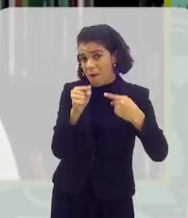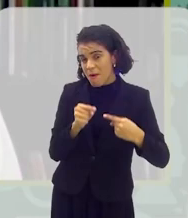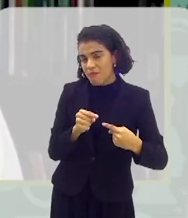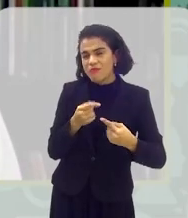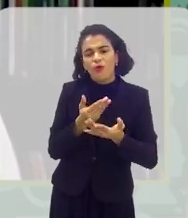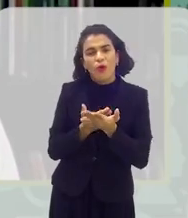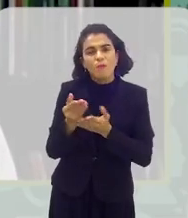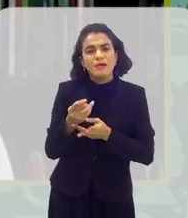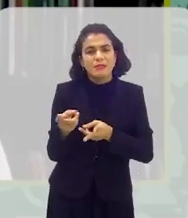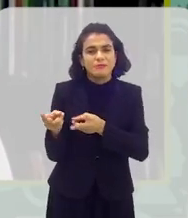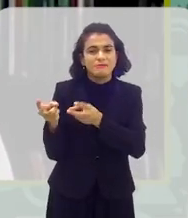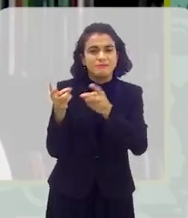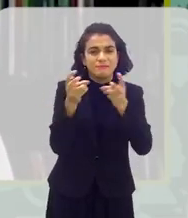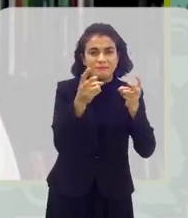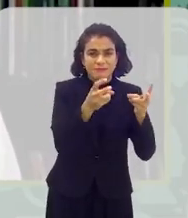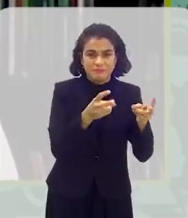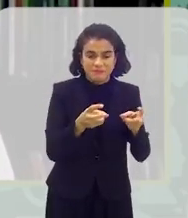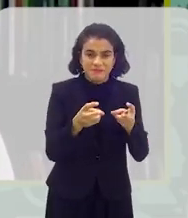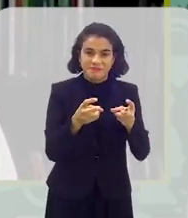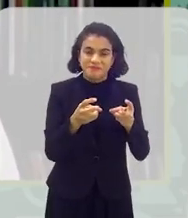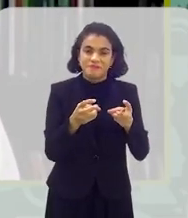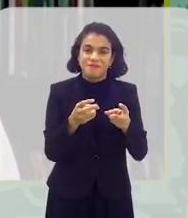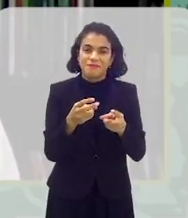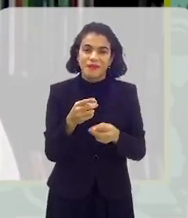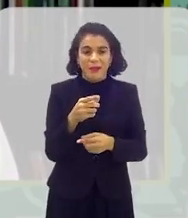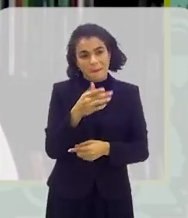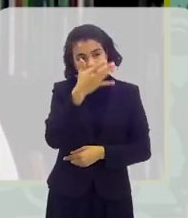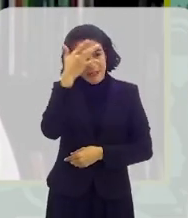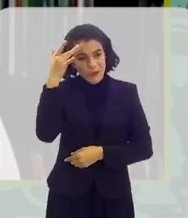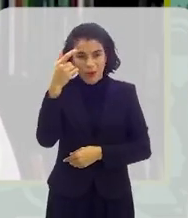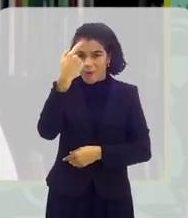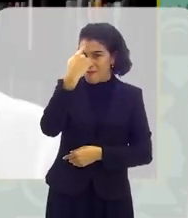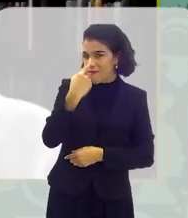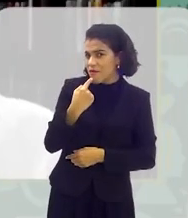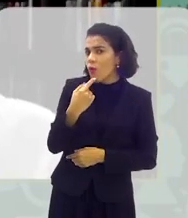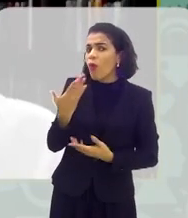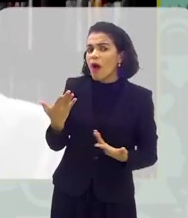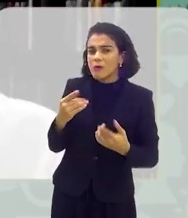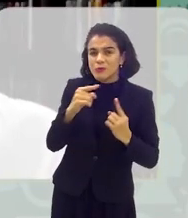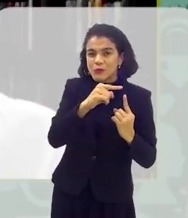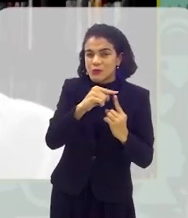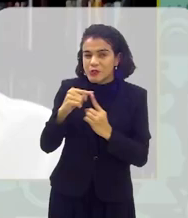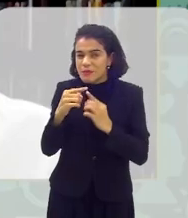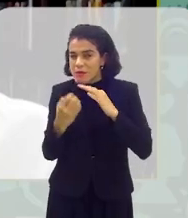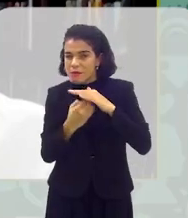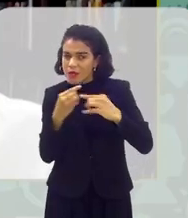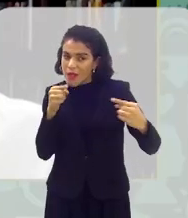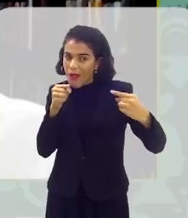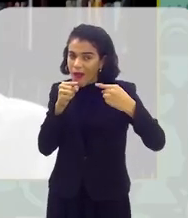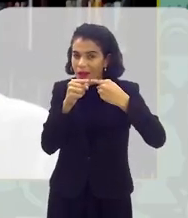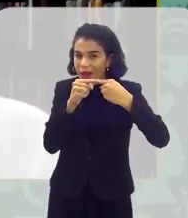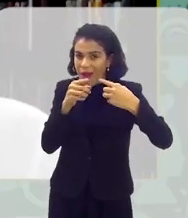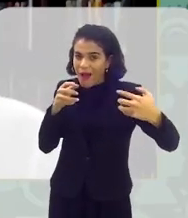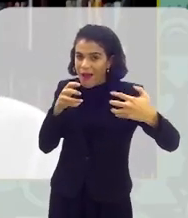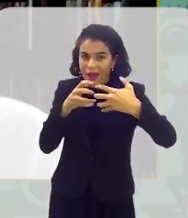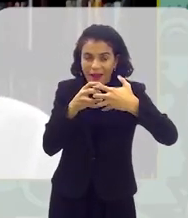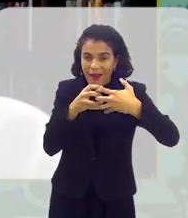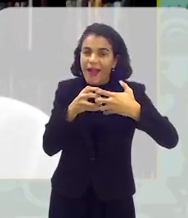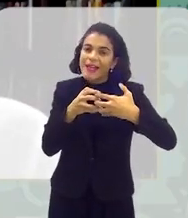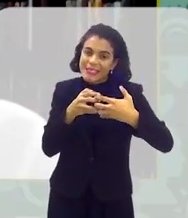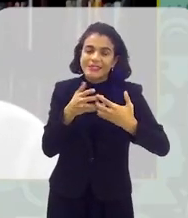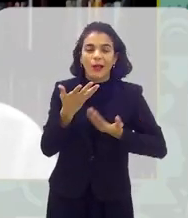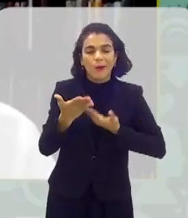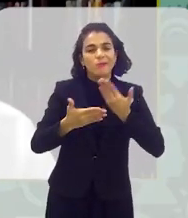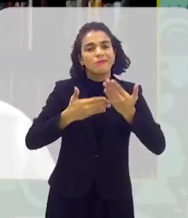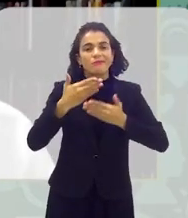nós vamos começar a perceber candidatos de uma determinada condição Qual é o perfil de empresa mais adequado para ele